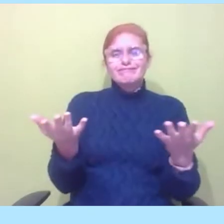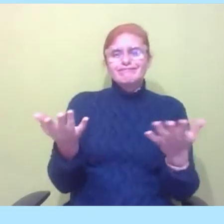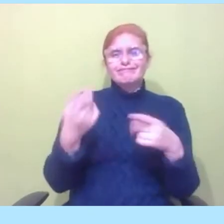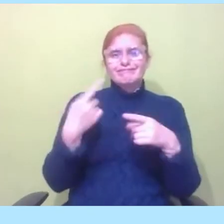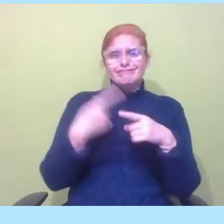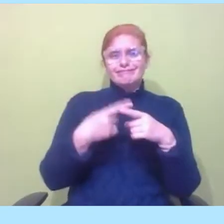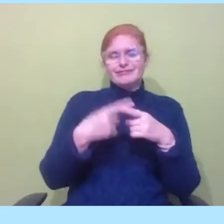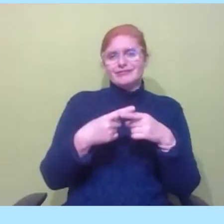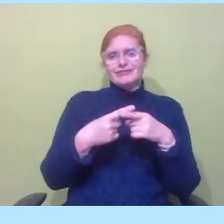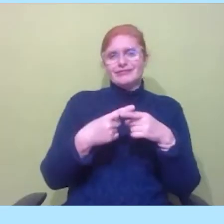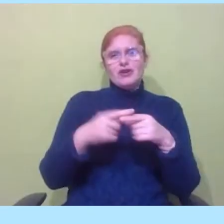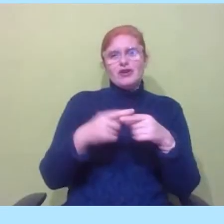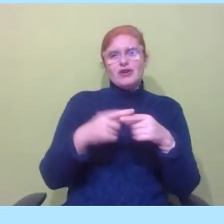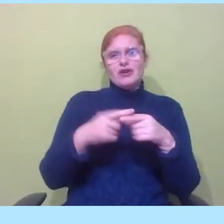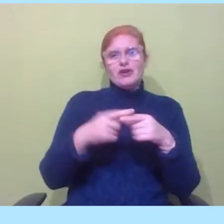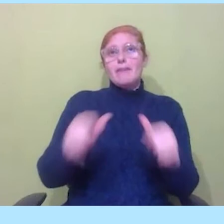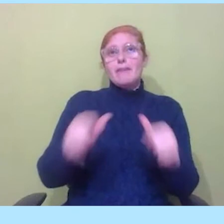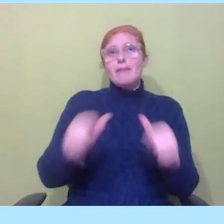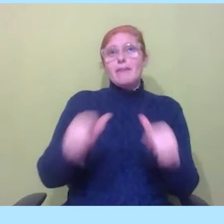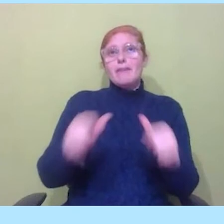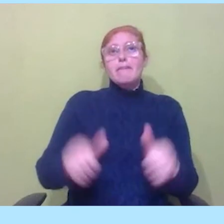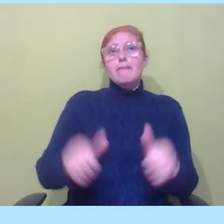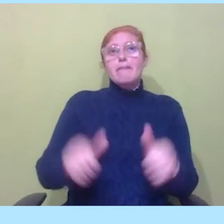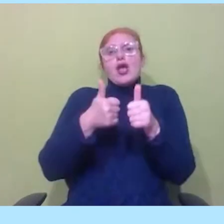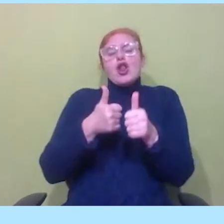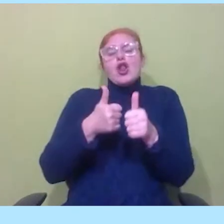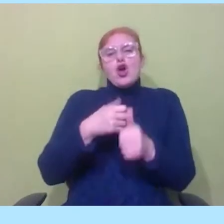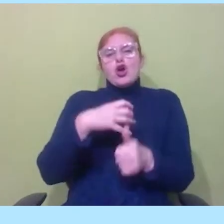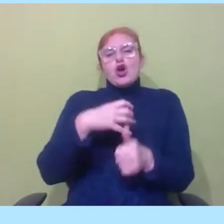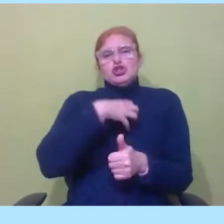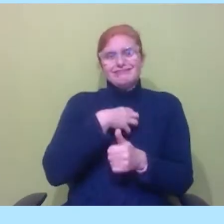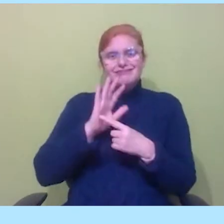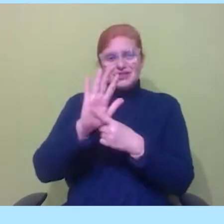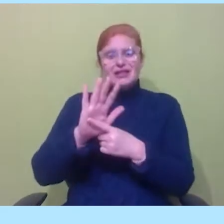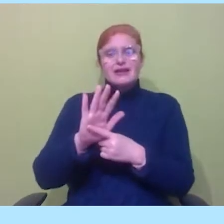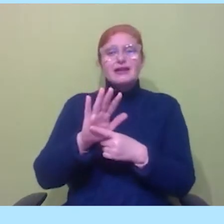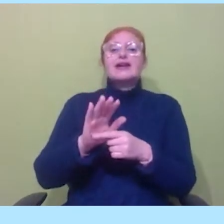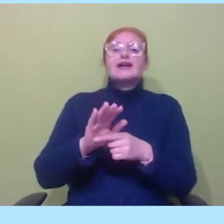expor, mas acaba sendo política.